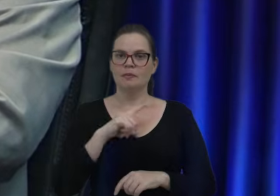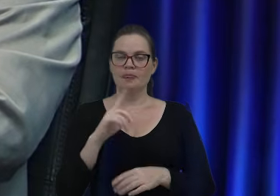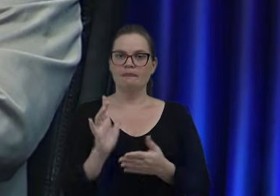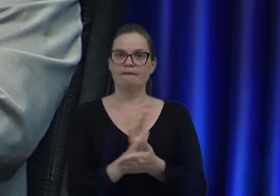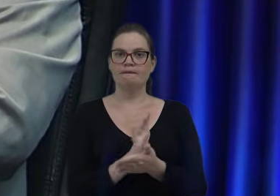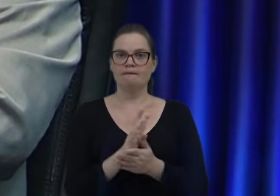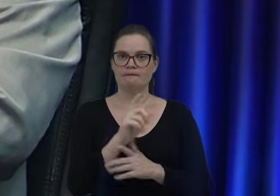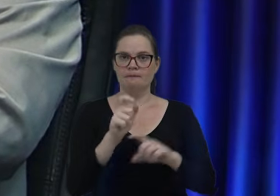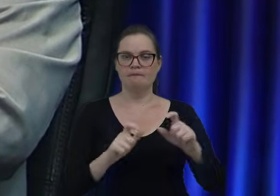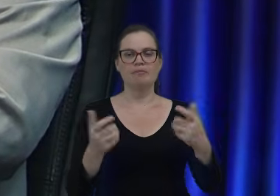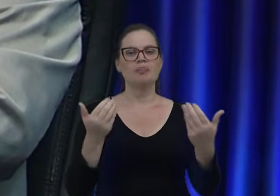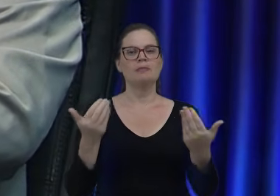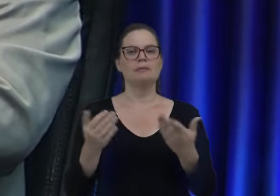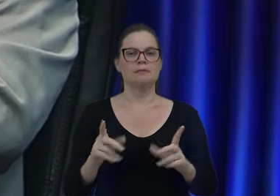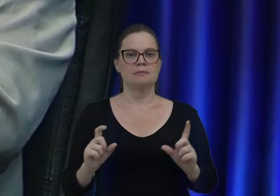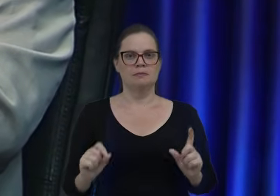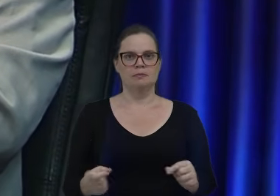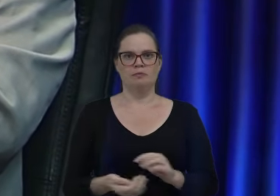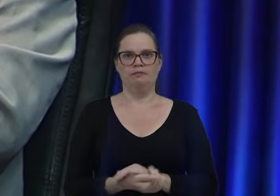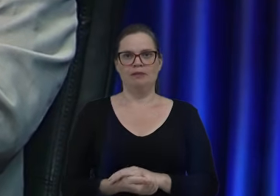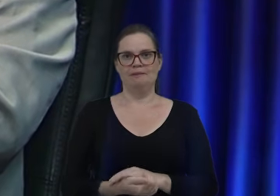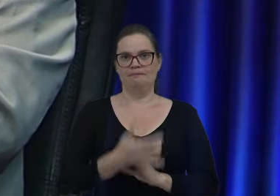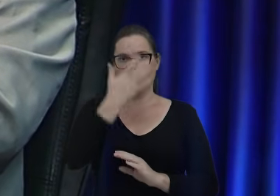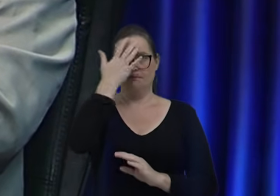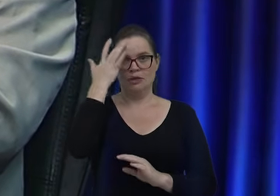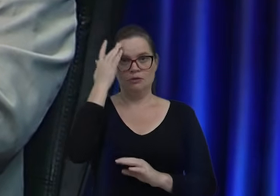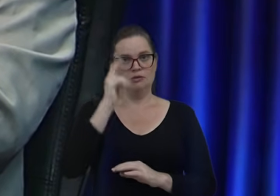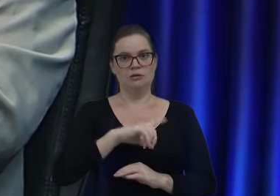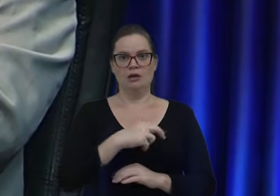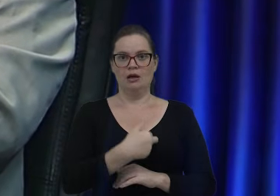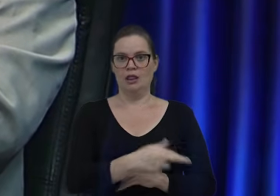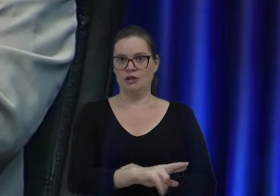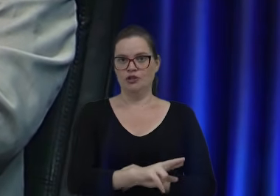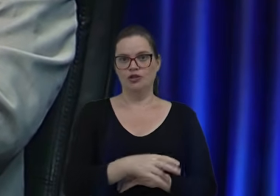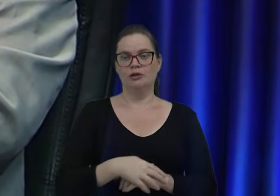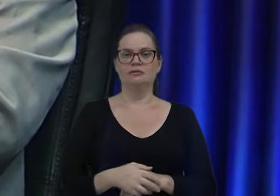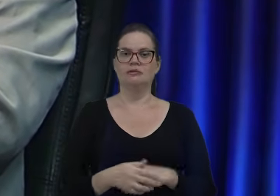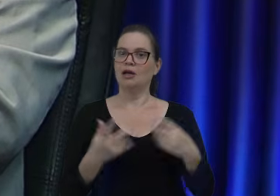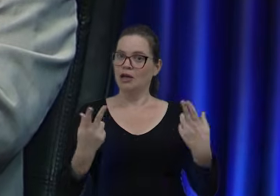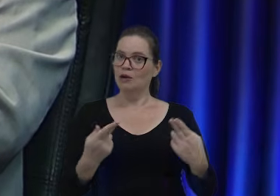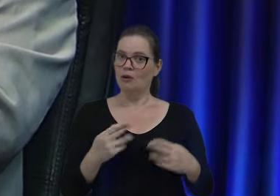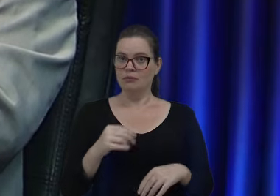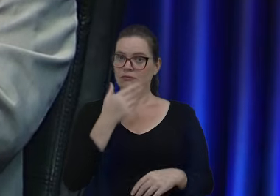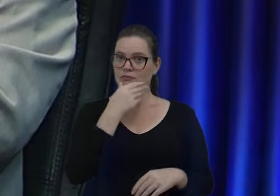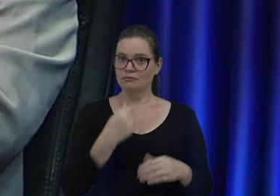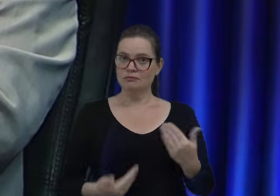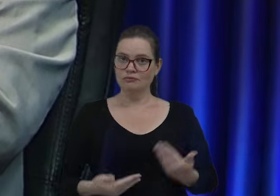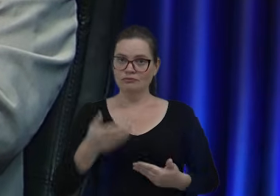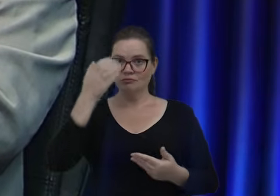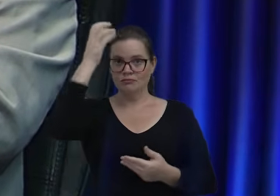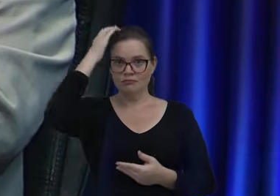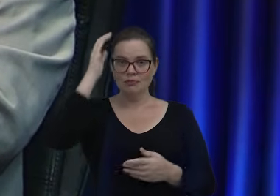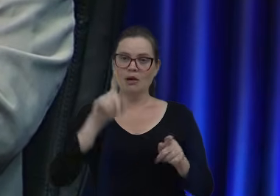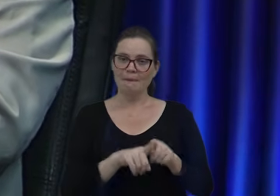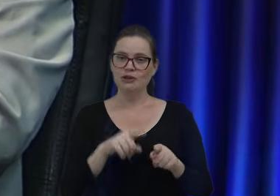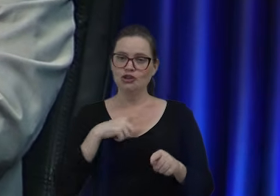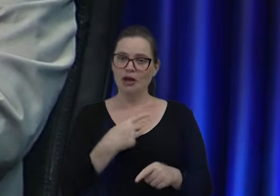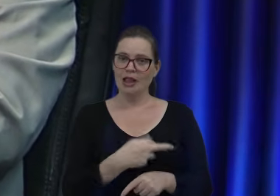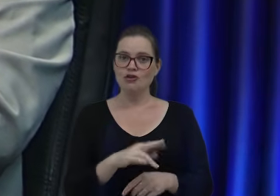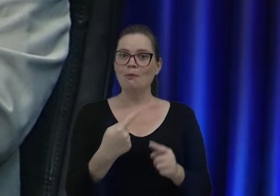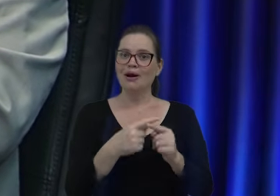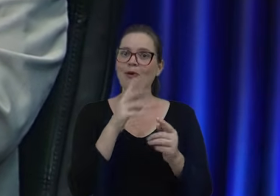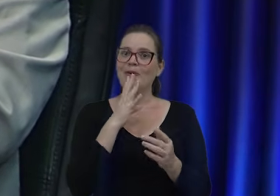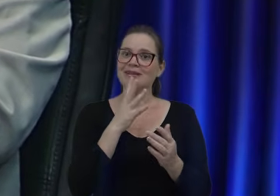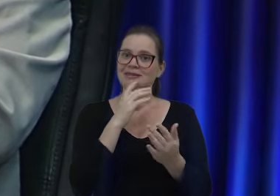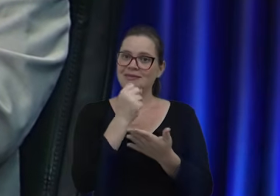gente que tem uma religião, como o eunuco, muitas vezes estão indo,